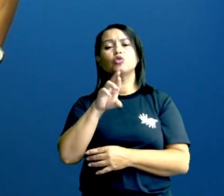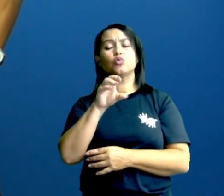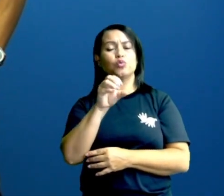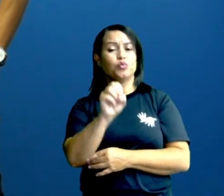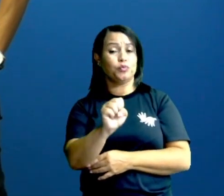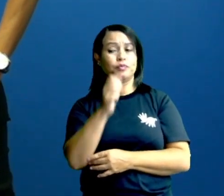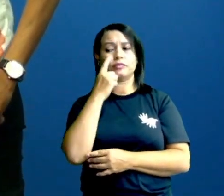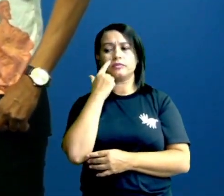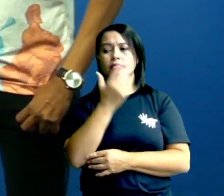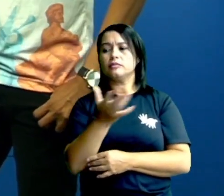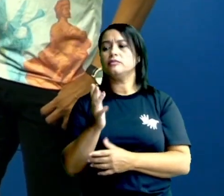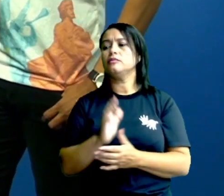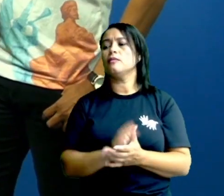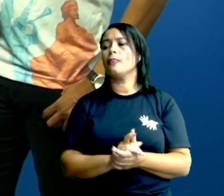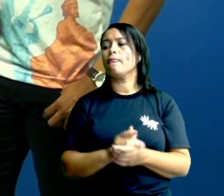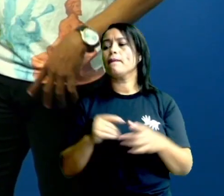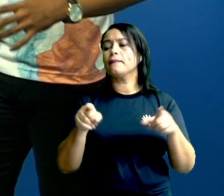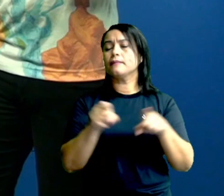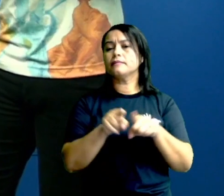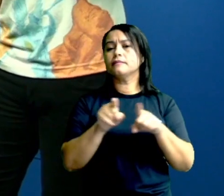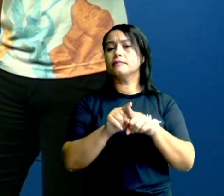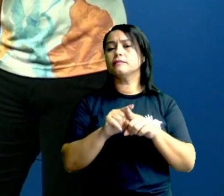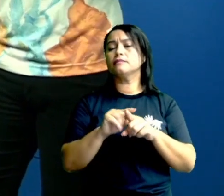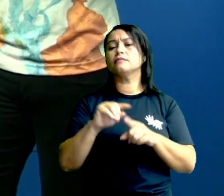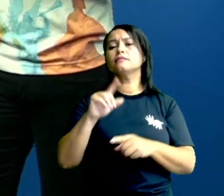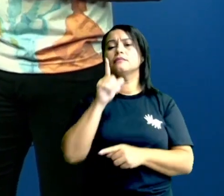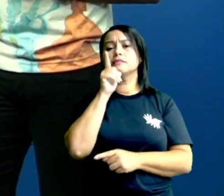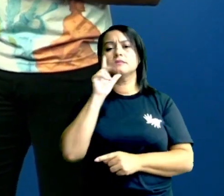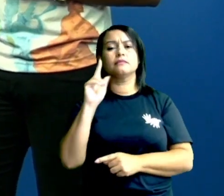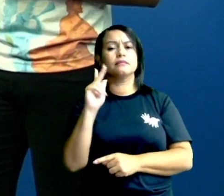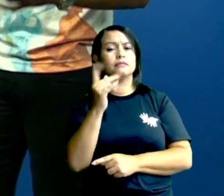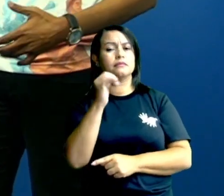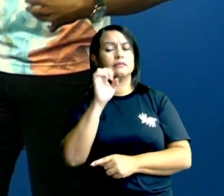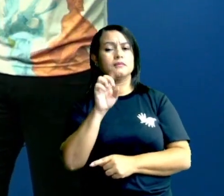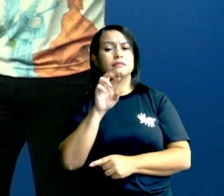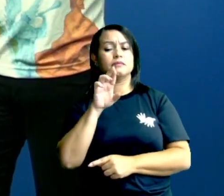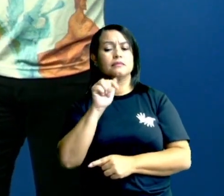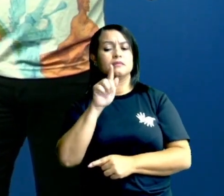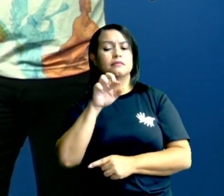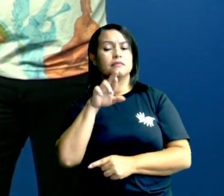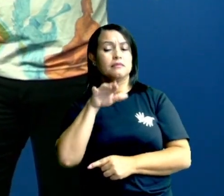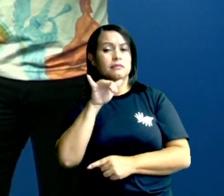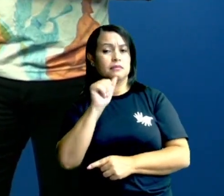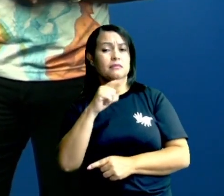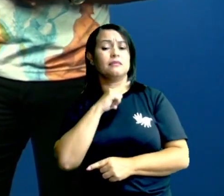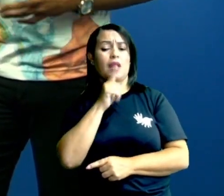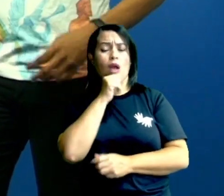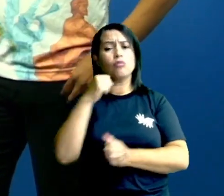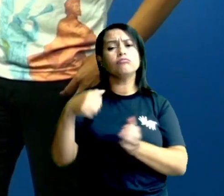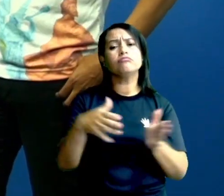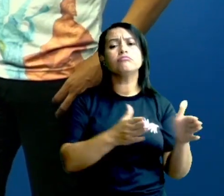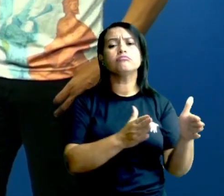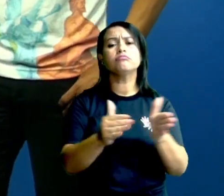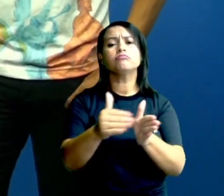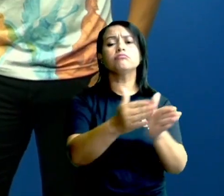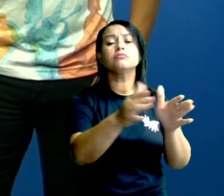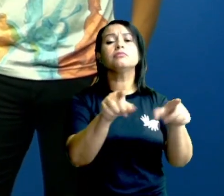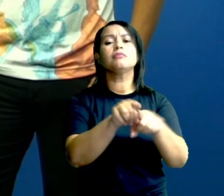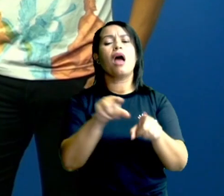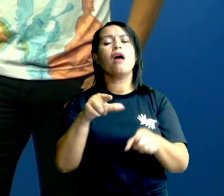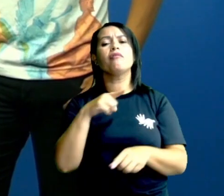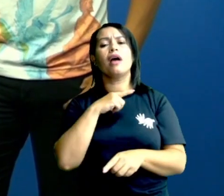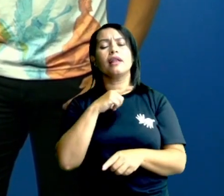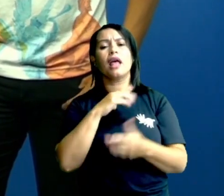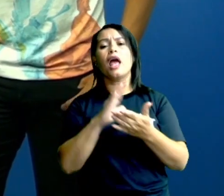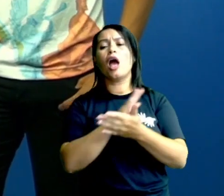bem é em relação a hidrografia os rios meandrantes né além de você ter Rios meandrantes você vai